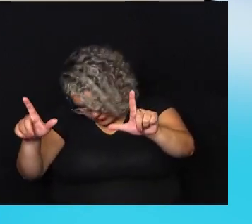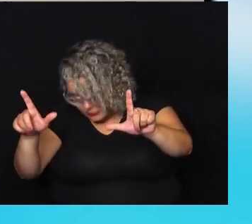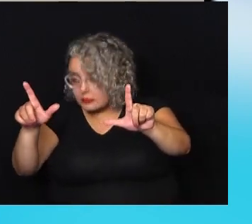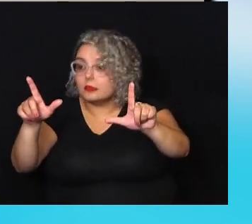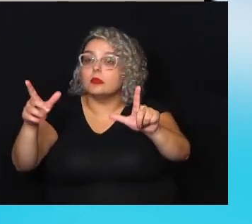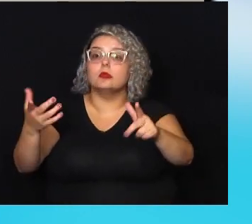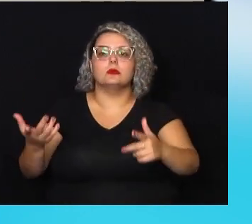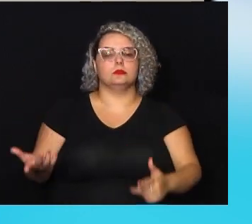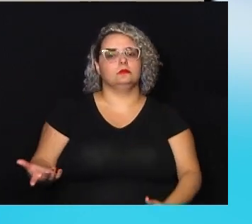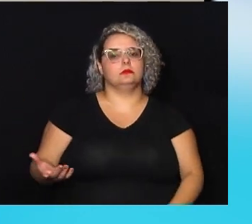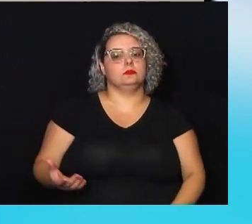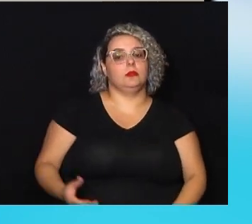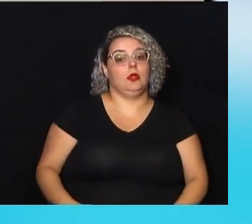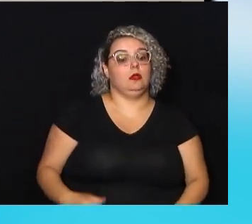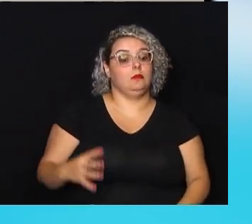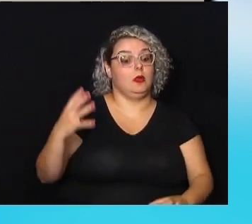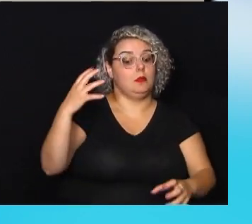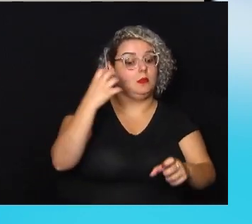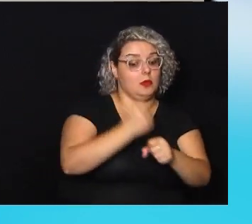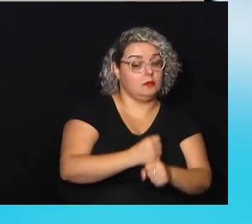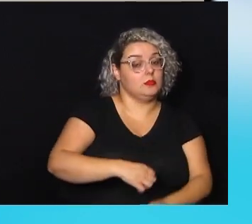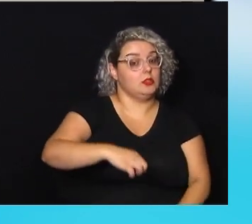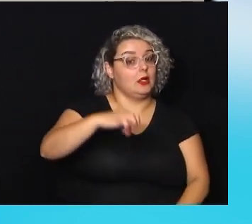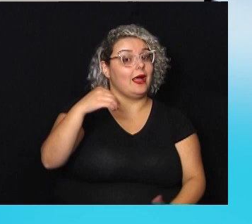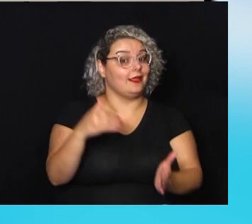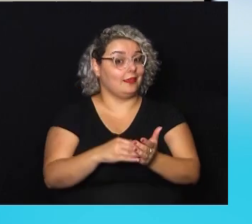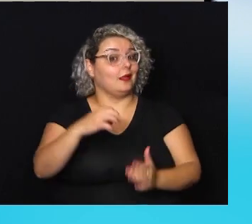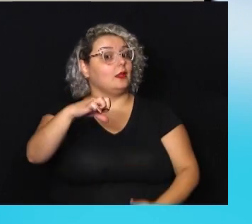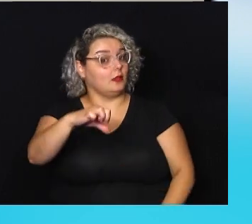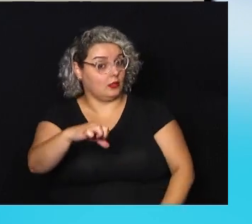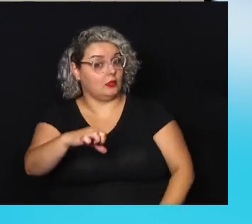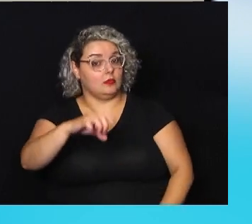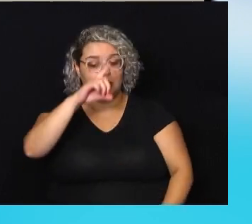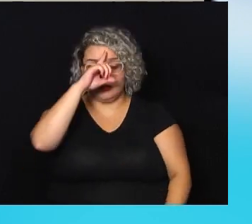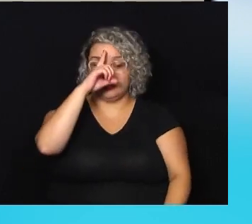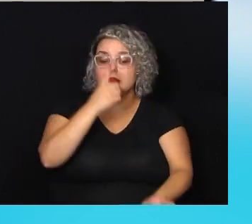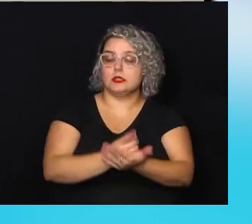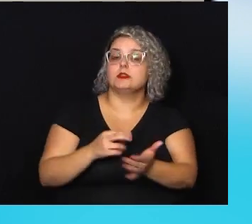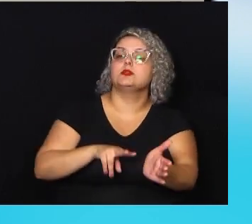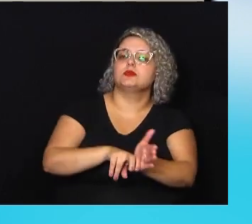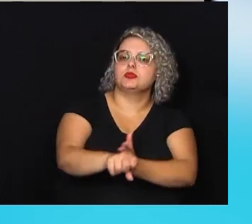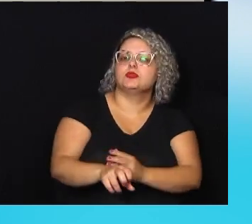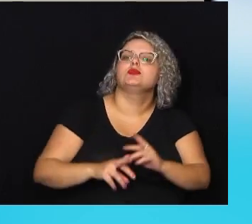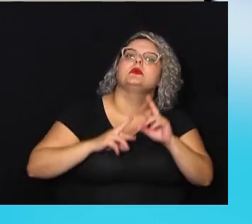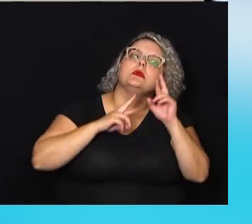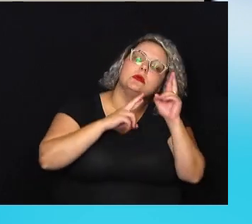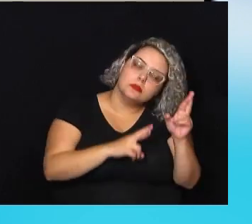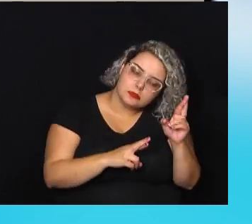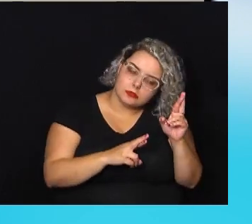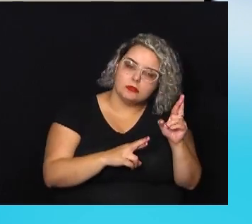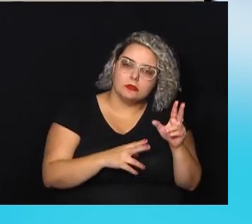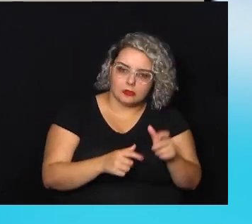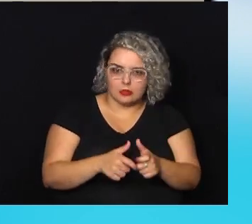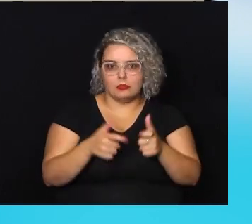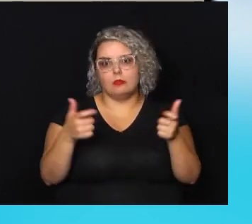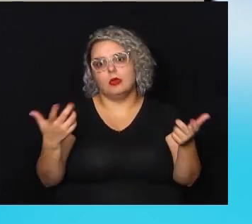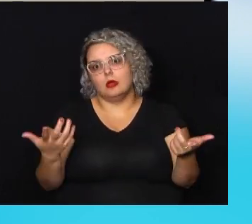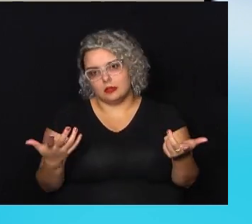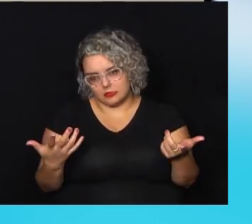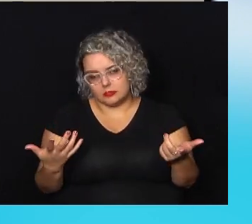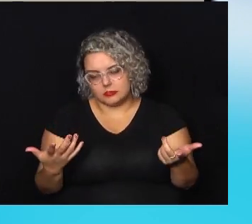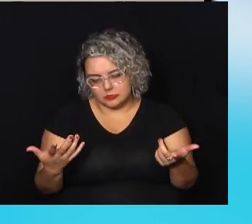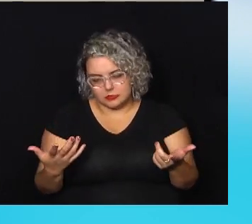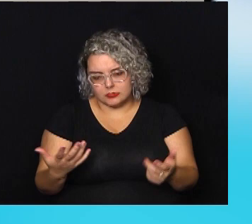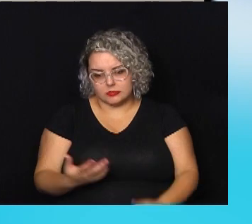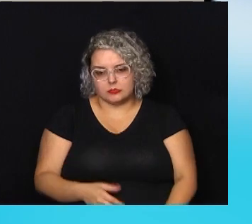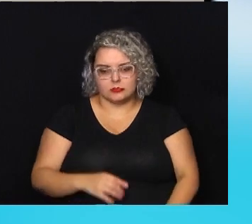cochilar maior do que 9 pontos nessa escala de sonolência de Epworth, você define o diagnóstico de